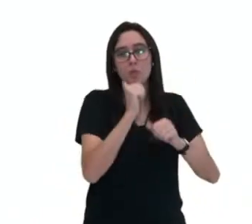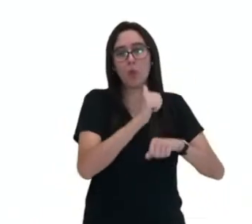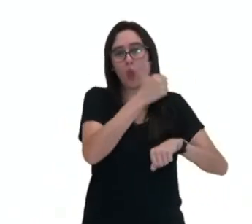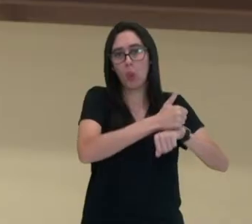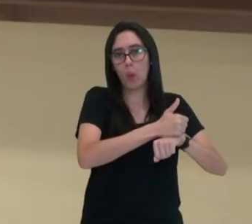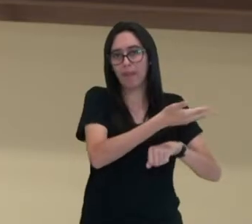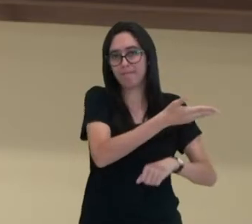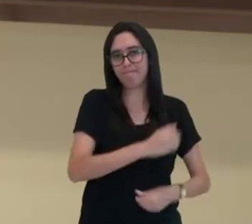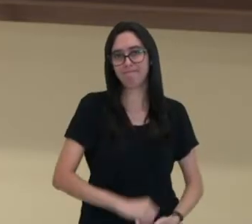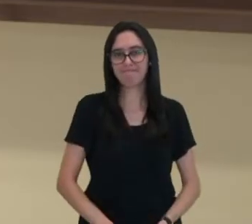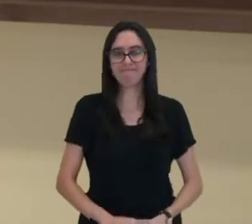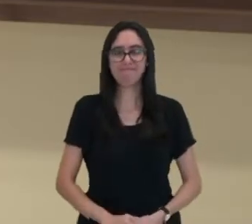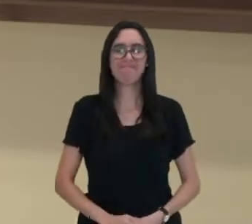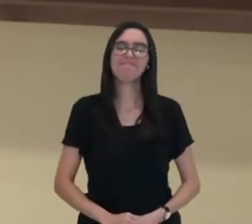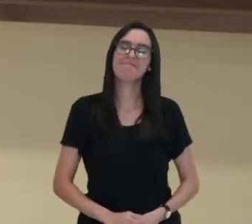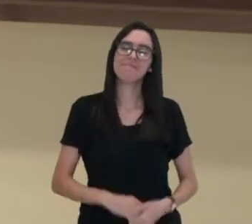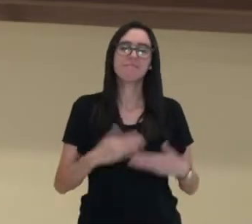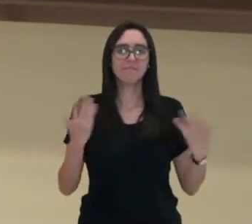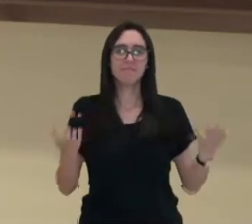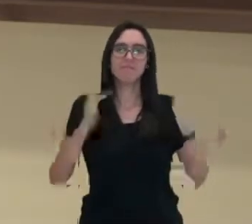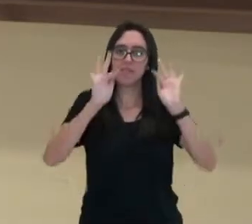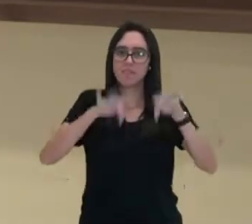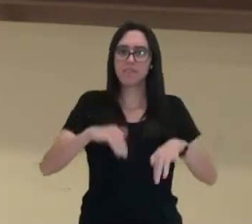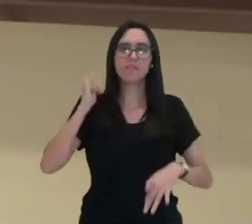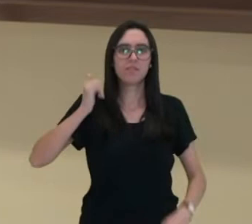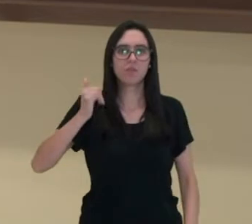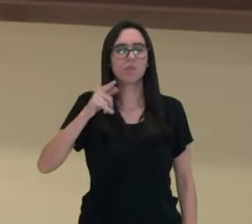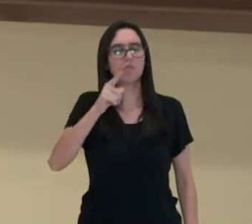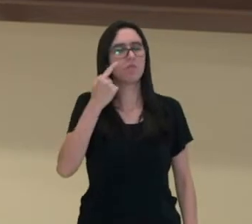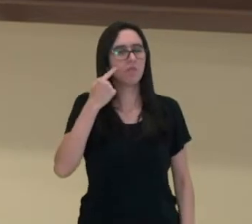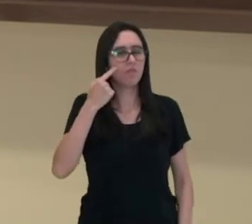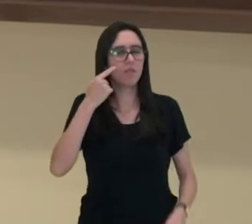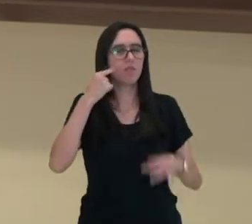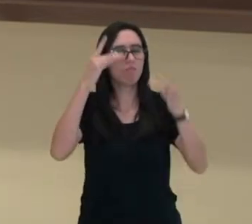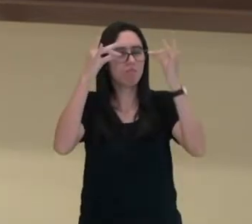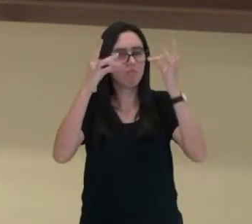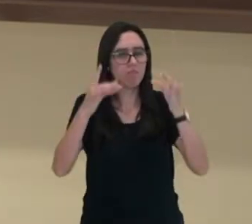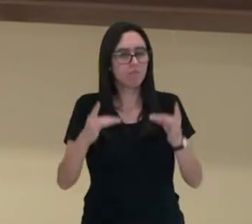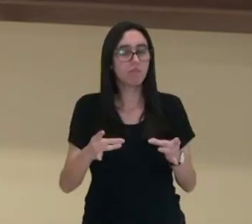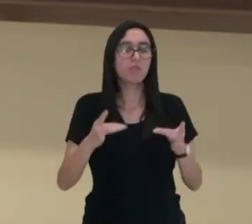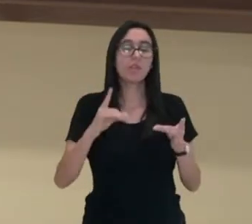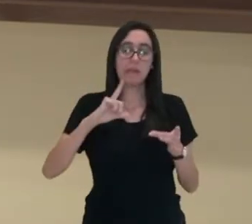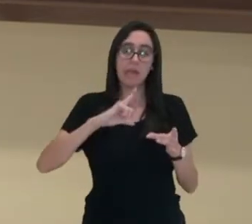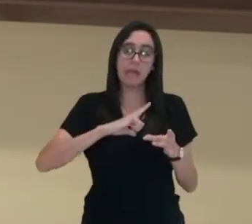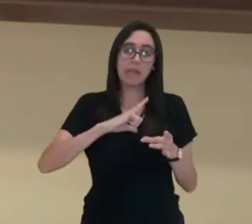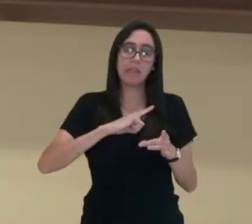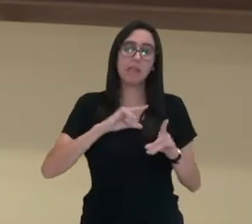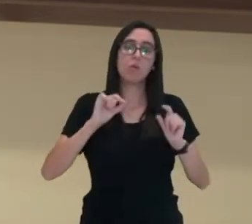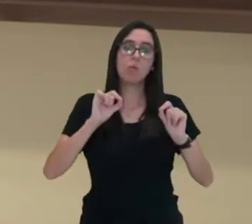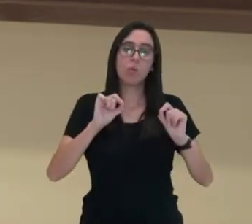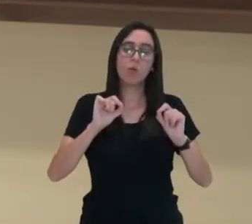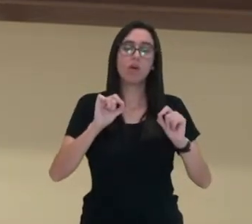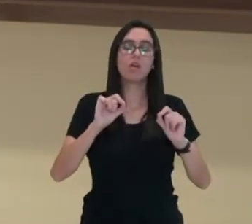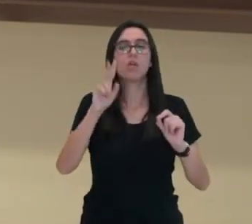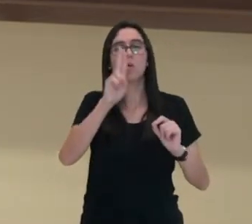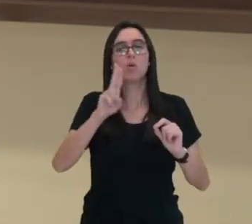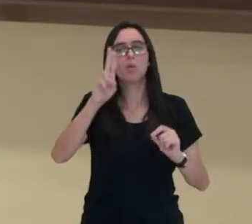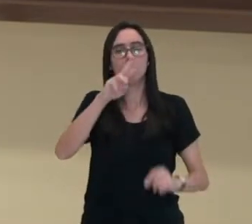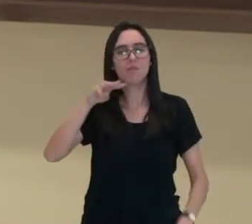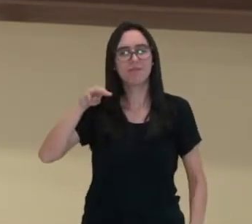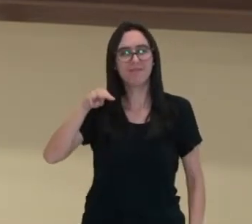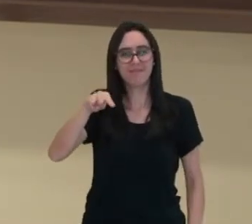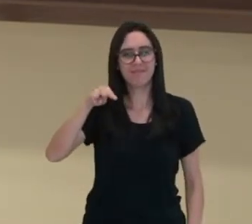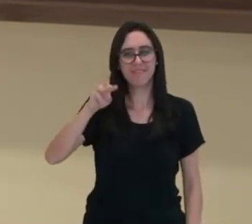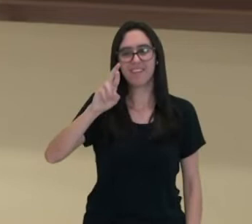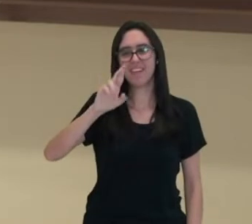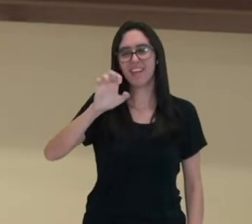aqui alguns fragmentos do conto, né? Vocês perceberam que em algumas passagens do texto foram utilizadas as reticências